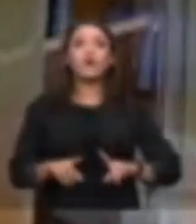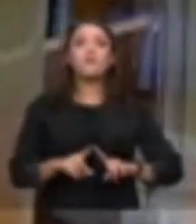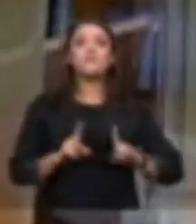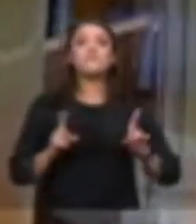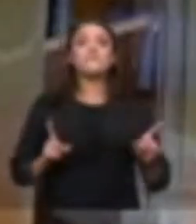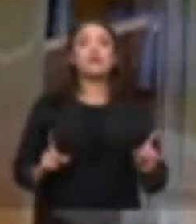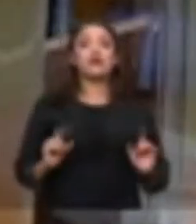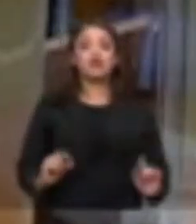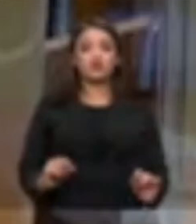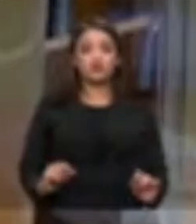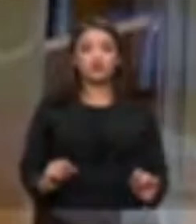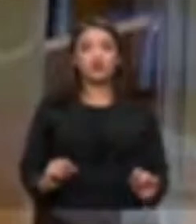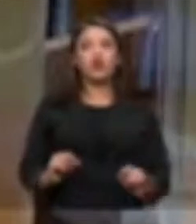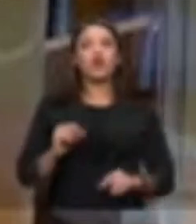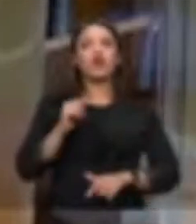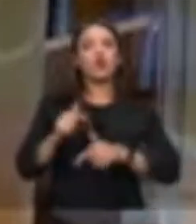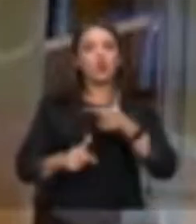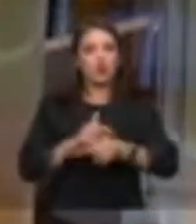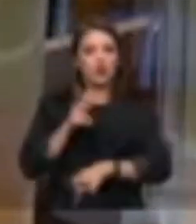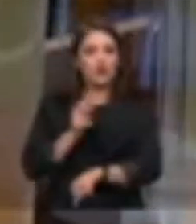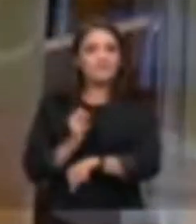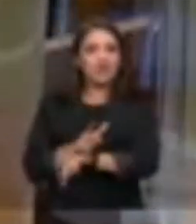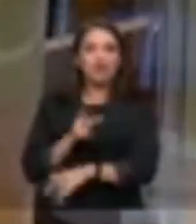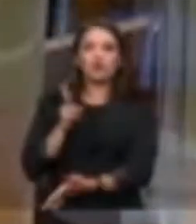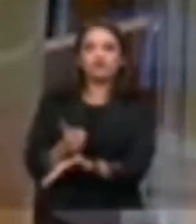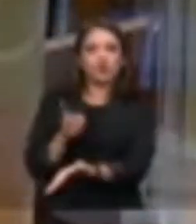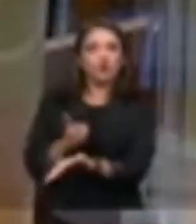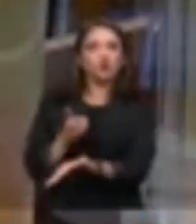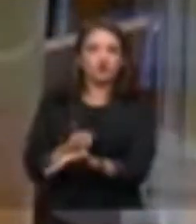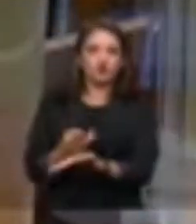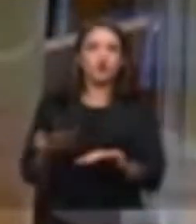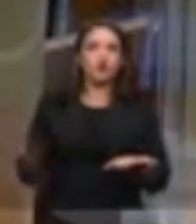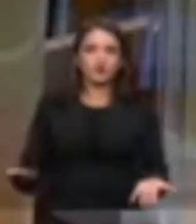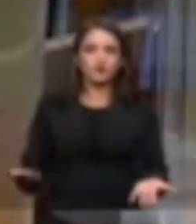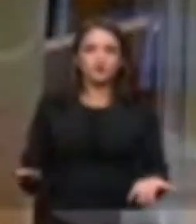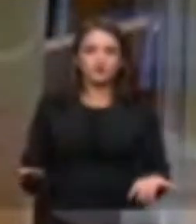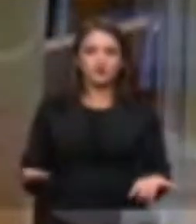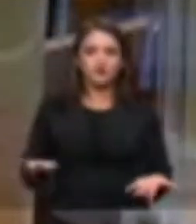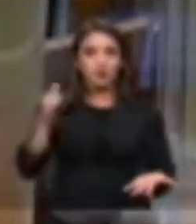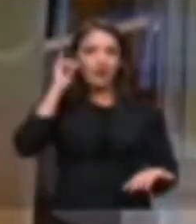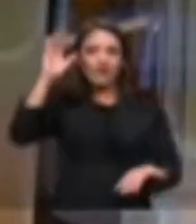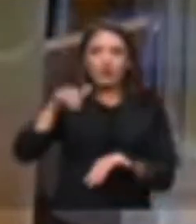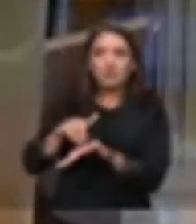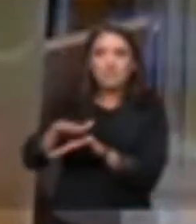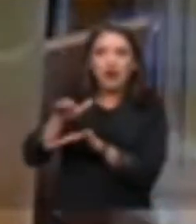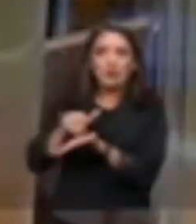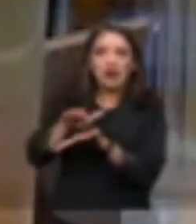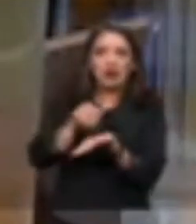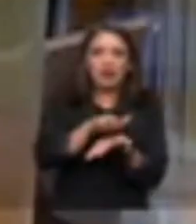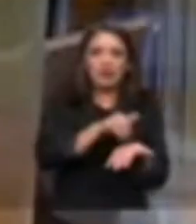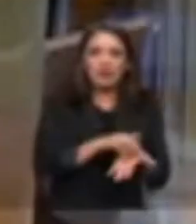do emprego. É, um país tradicional e insuspeito de